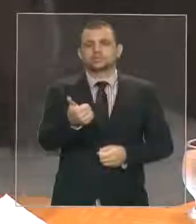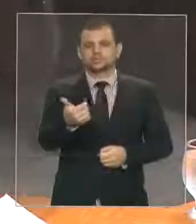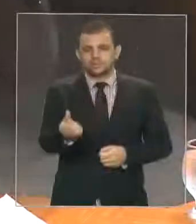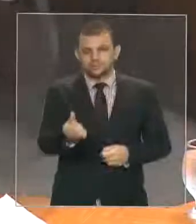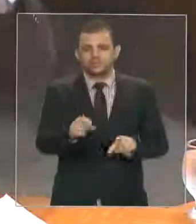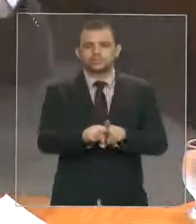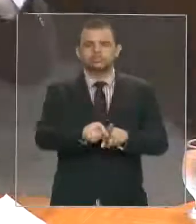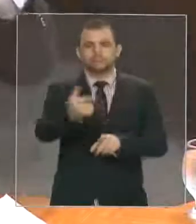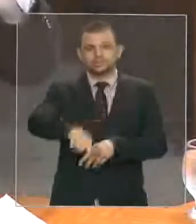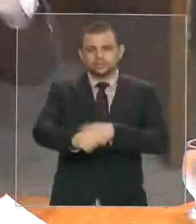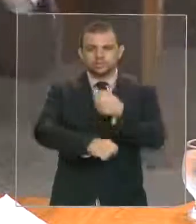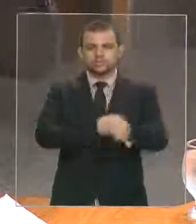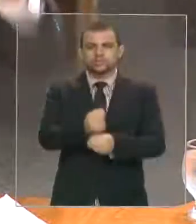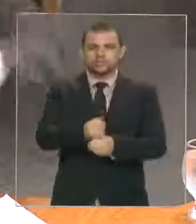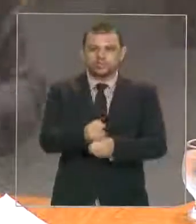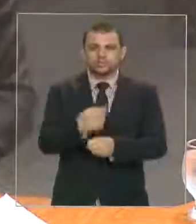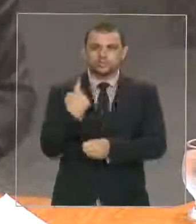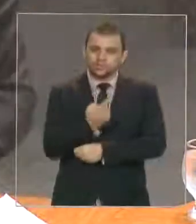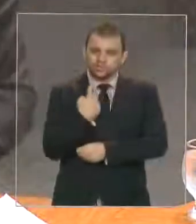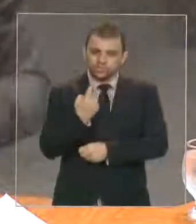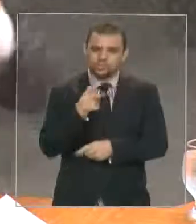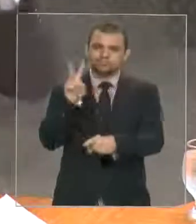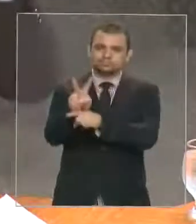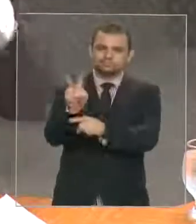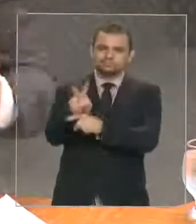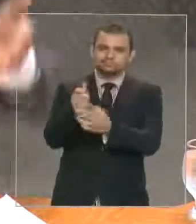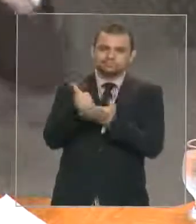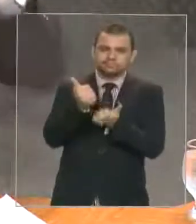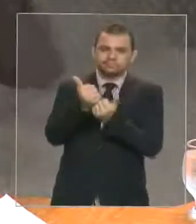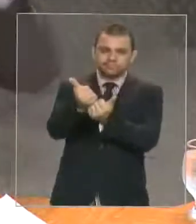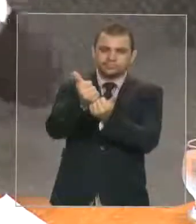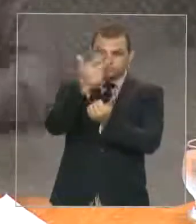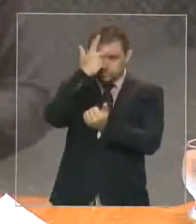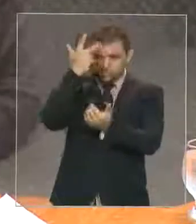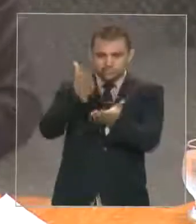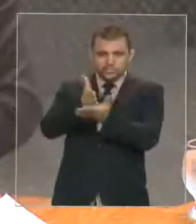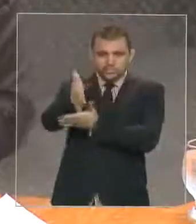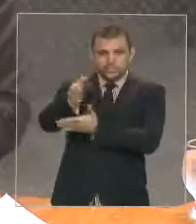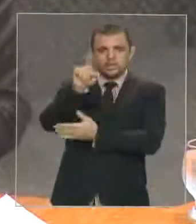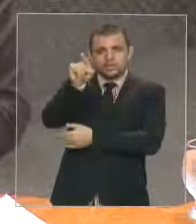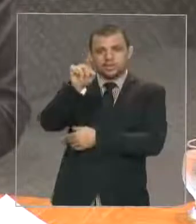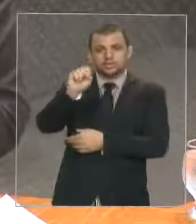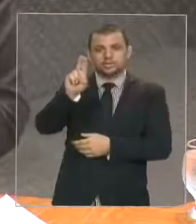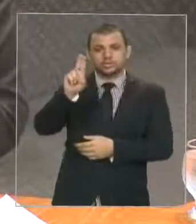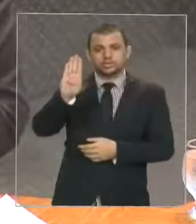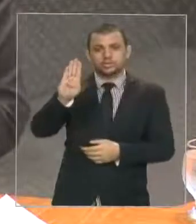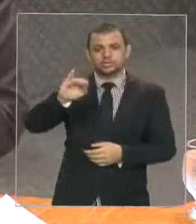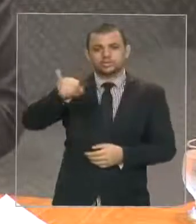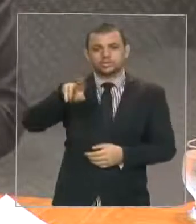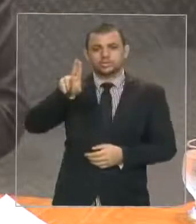apoiadores dos aprovados que estão subjúdices de forma incondicional.